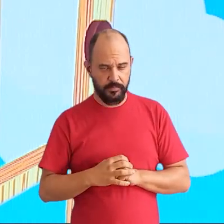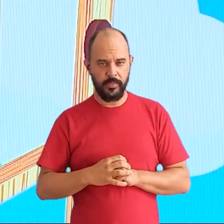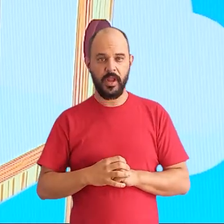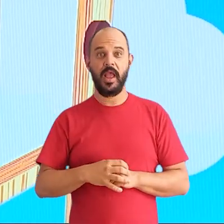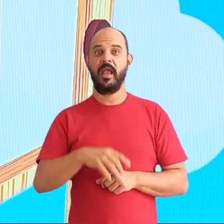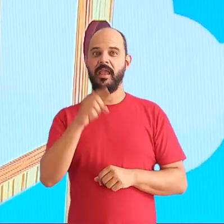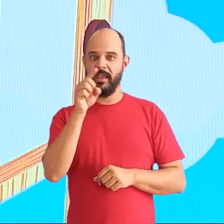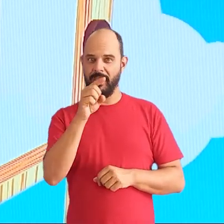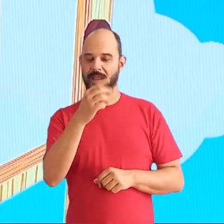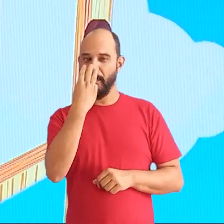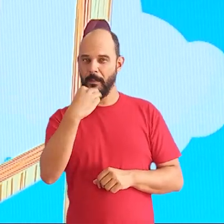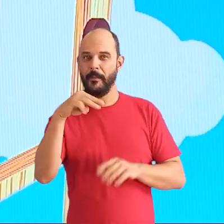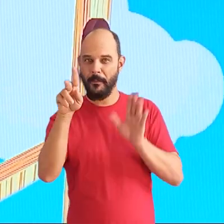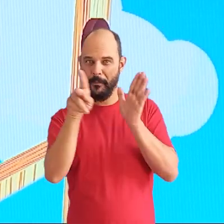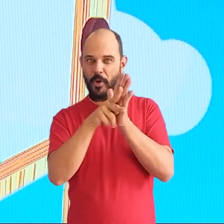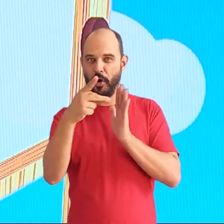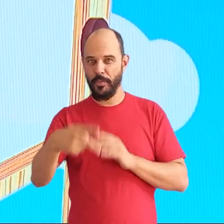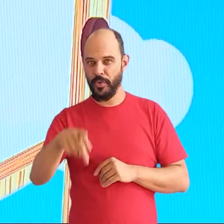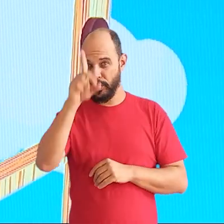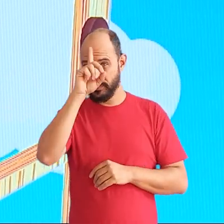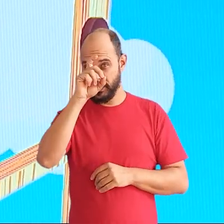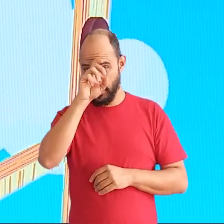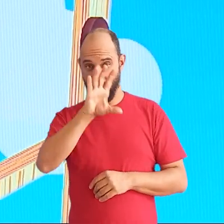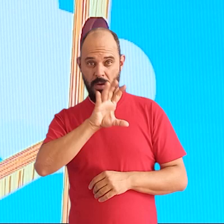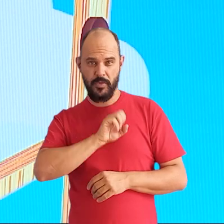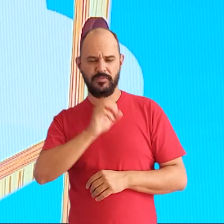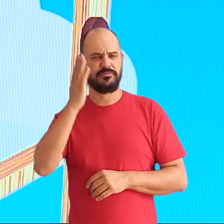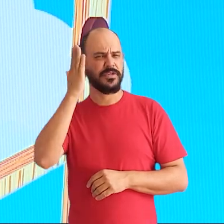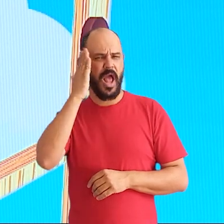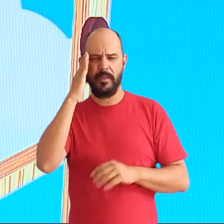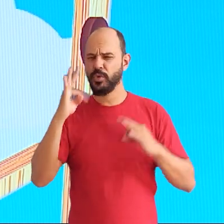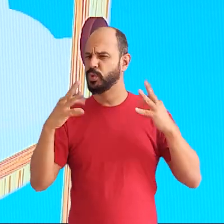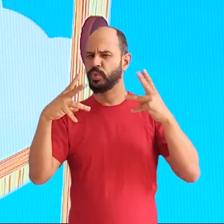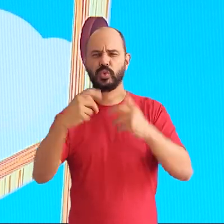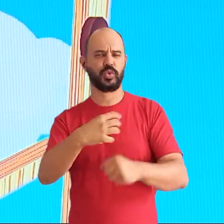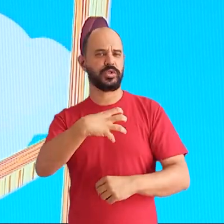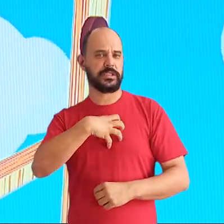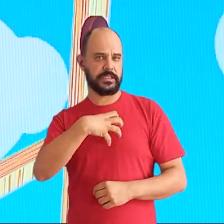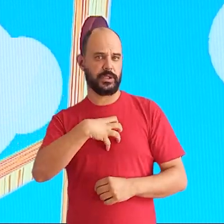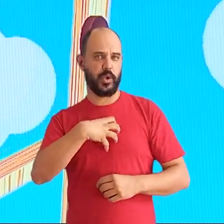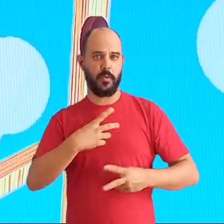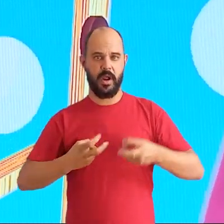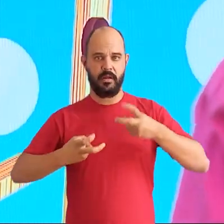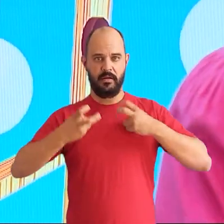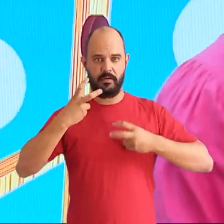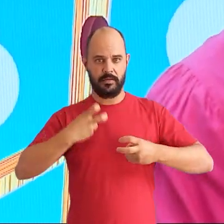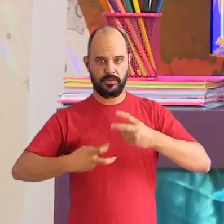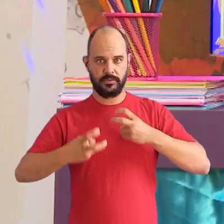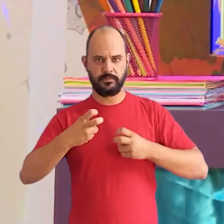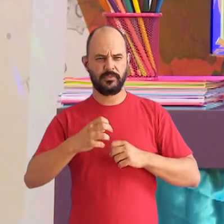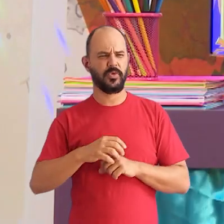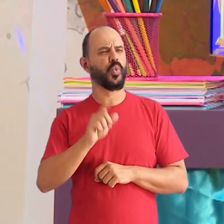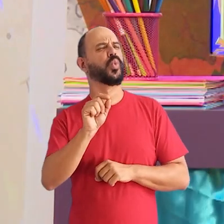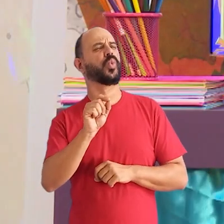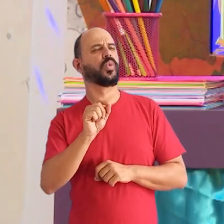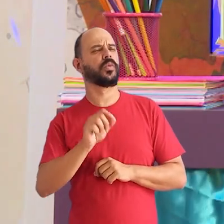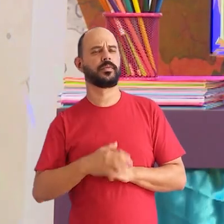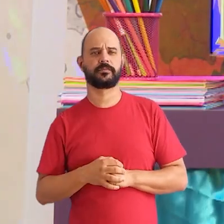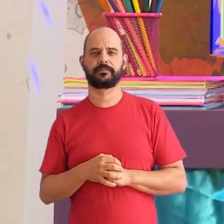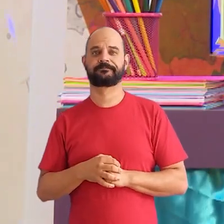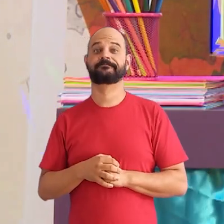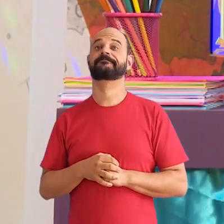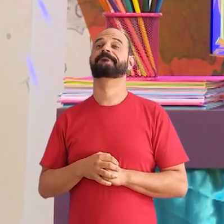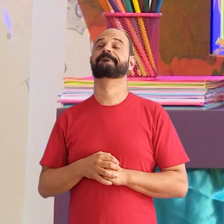o mascote do Hospital de Amor e entende tudo de sinais e sintomas do câncer infanto-juvenil também. Que, Mamu?